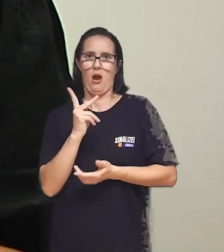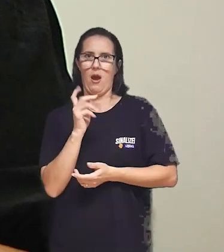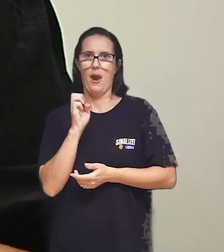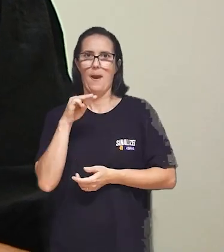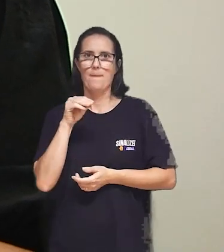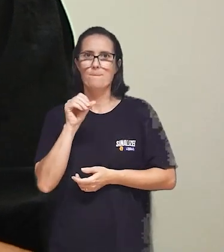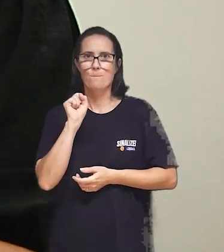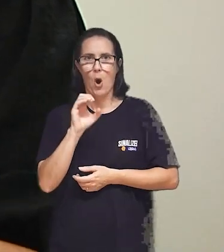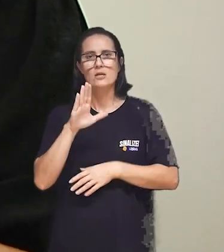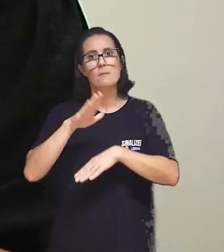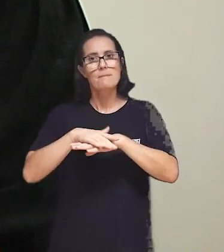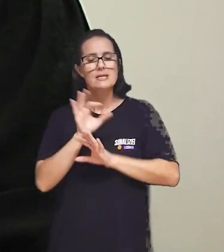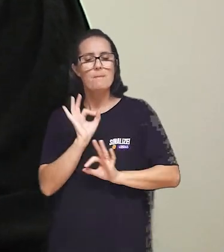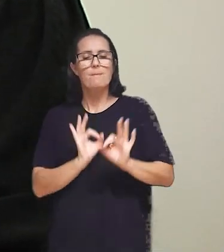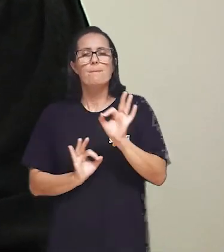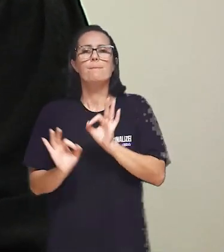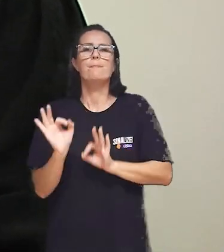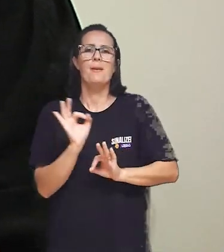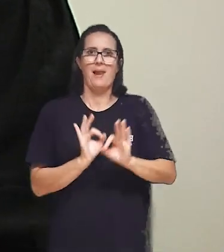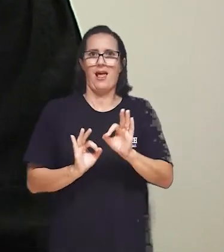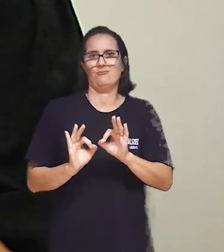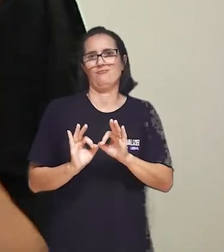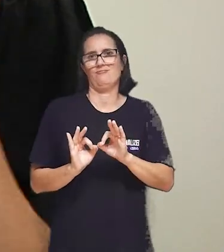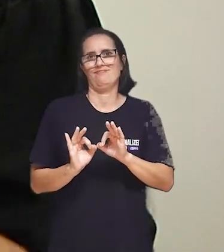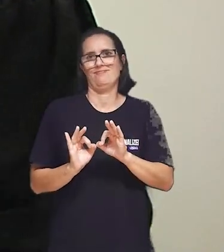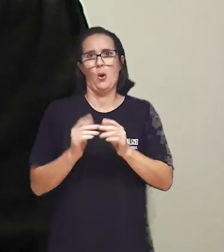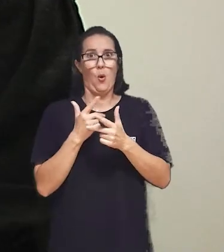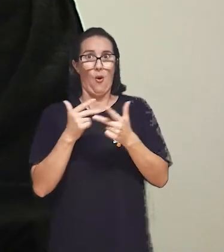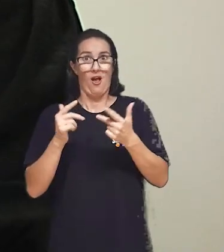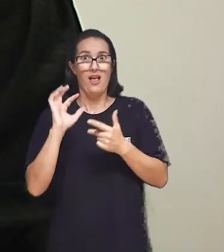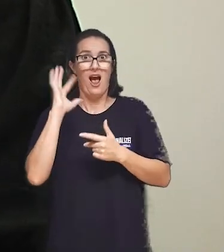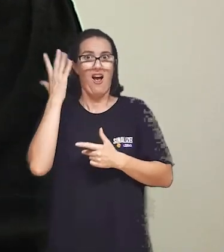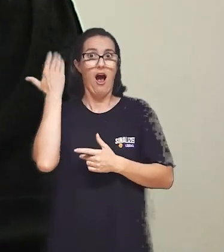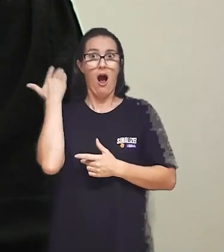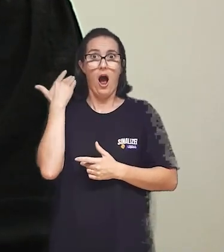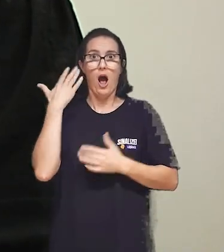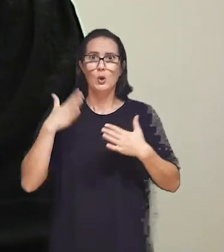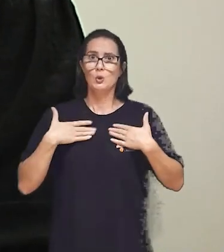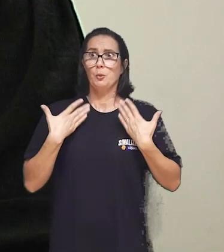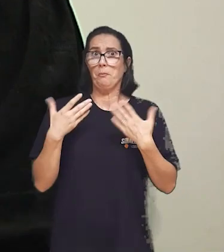para situações semelhantes do que estava naquela